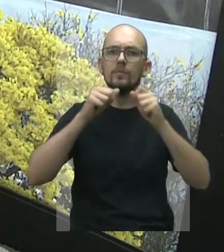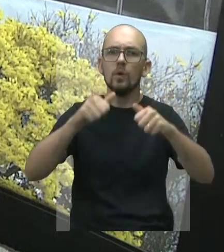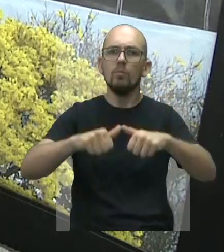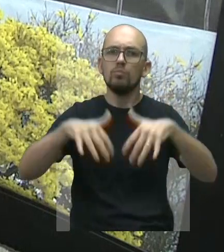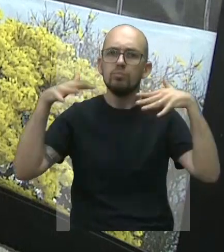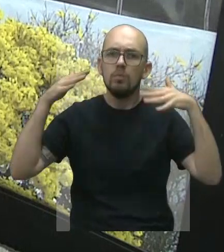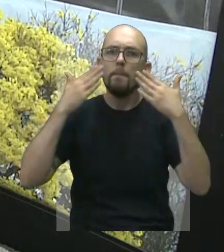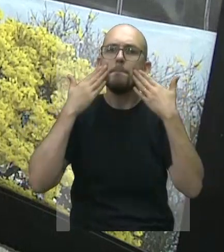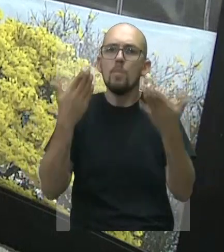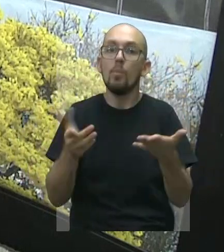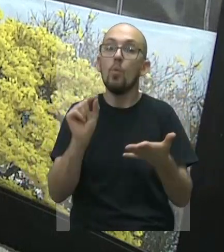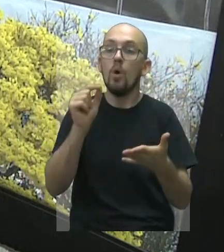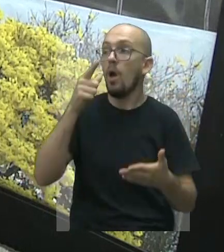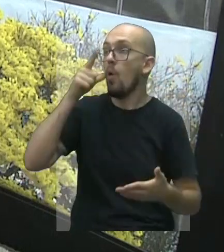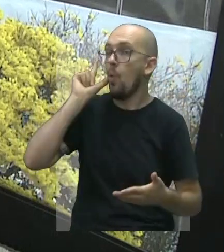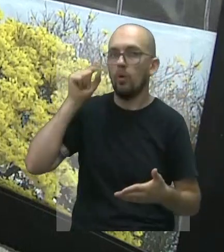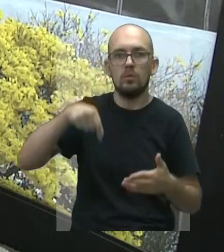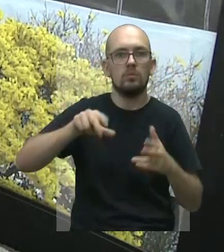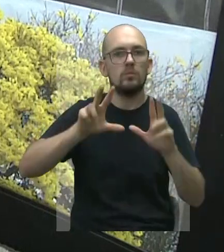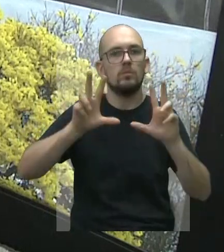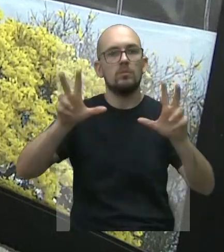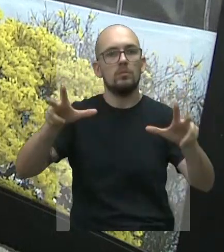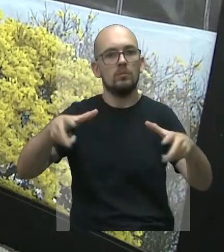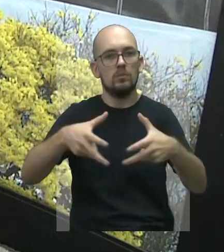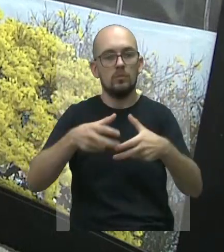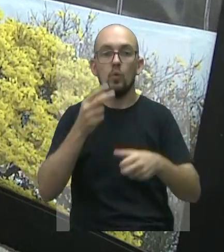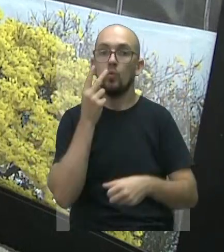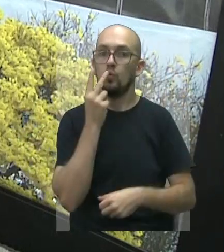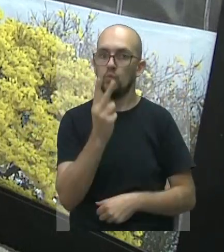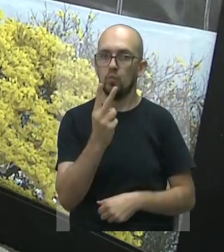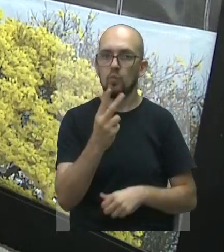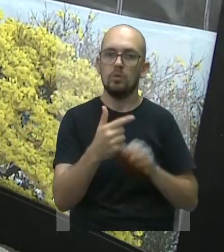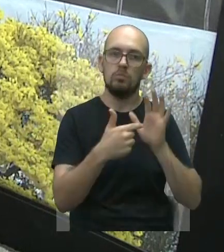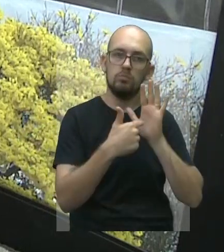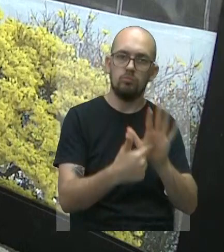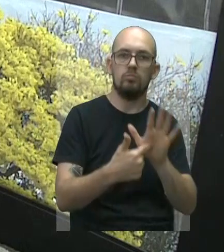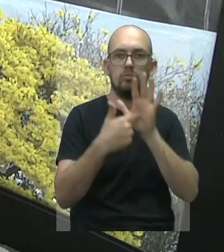pública, ontem o plenário da Câmara foi palco de 2 delas. A